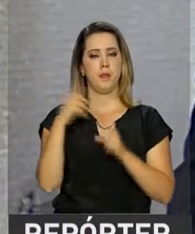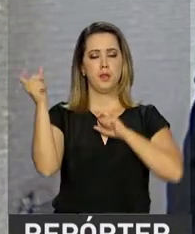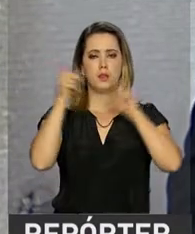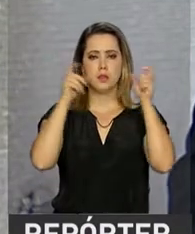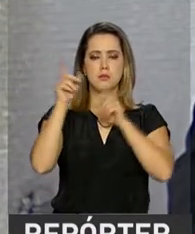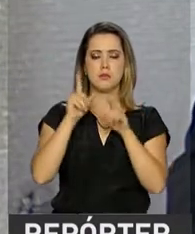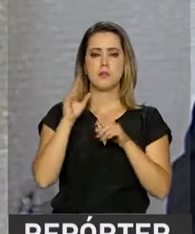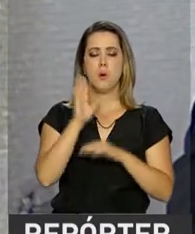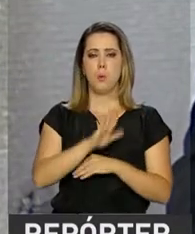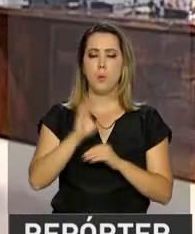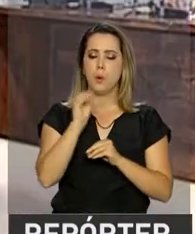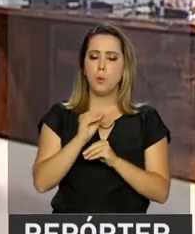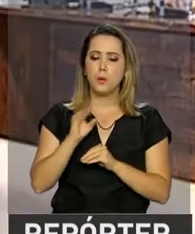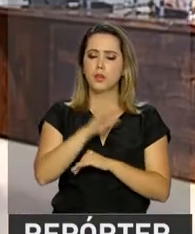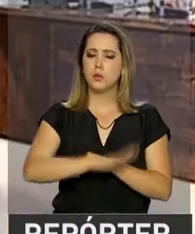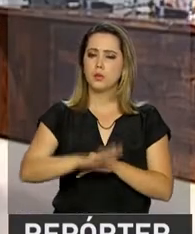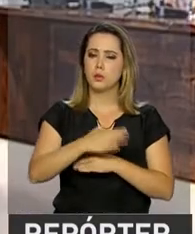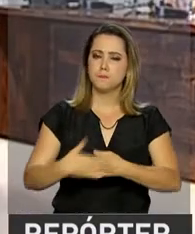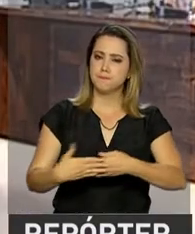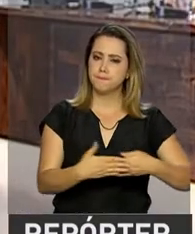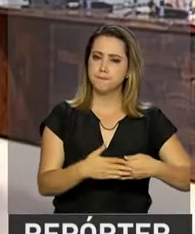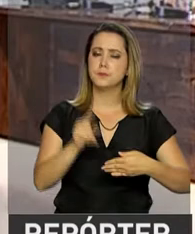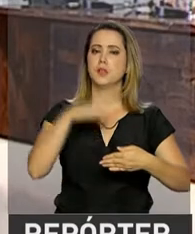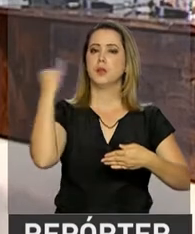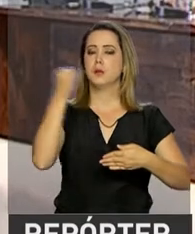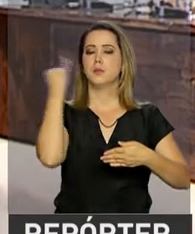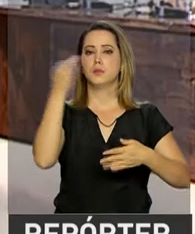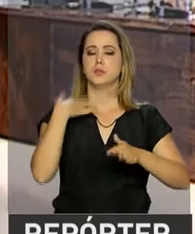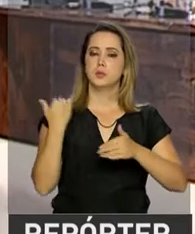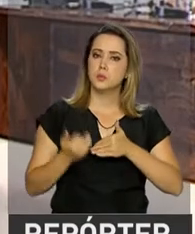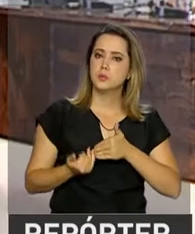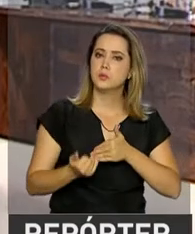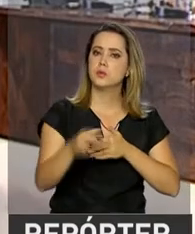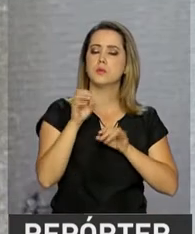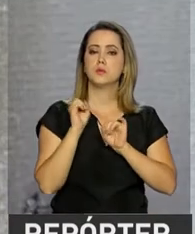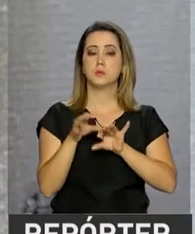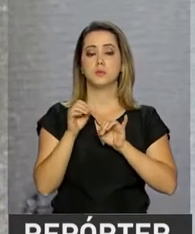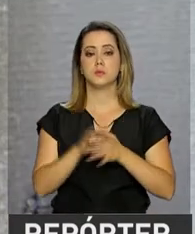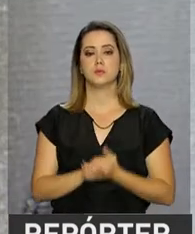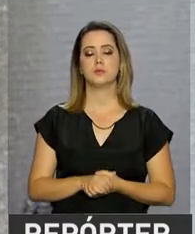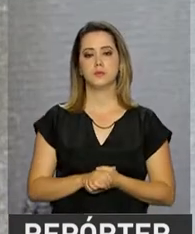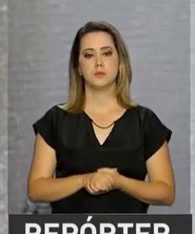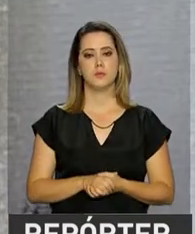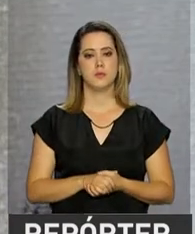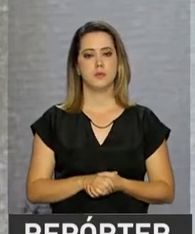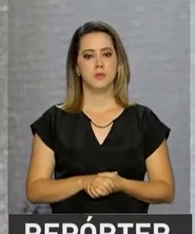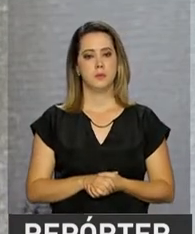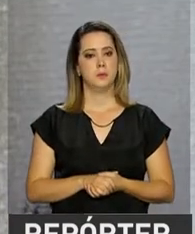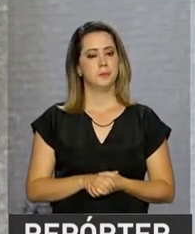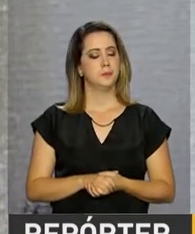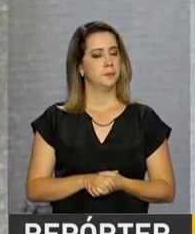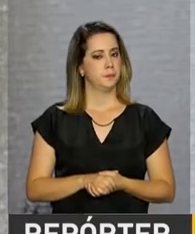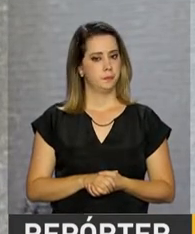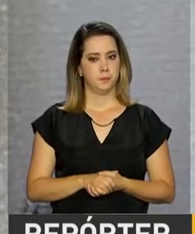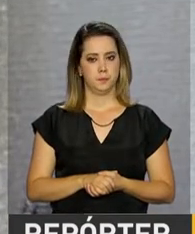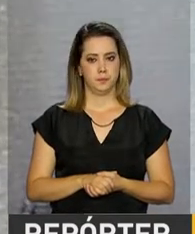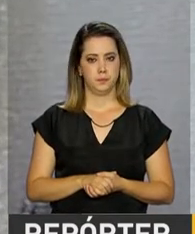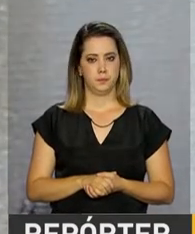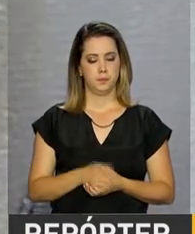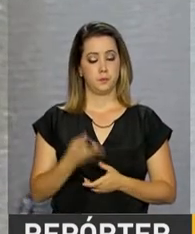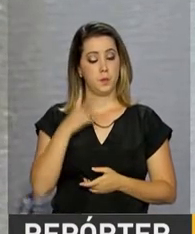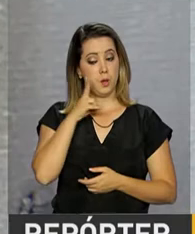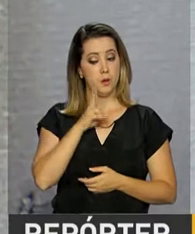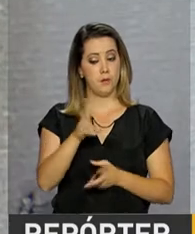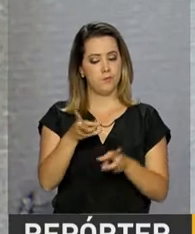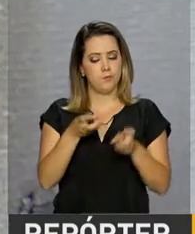atenção à primeira infância é essencial para garantir um bom desenvolvimento educacional. Quando eu me deparo no dia a dia